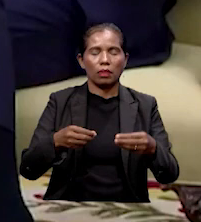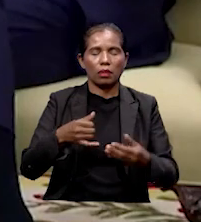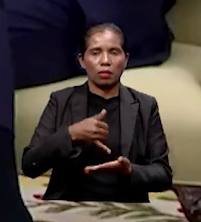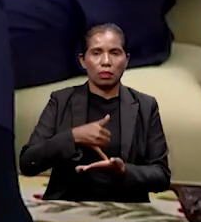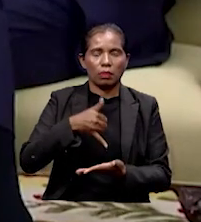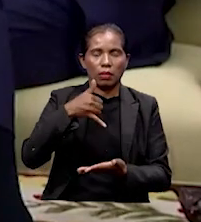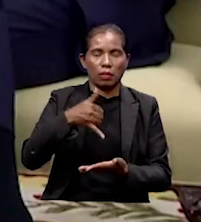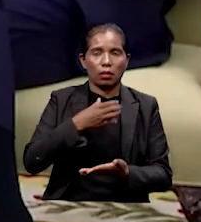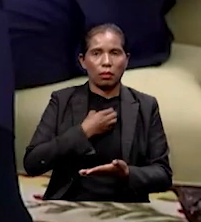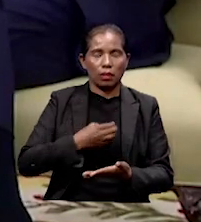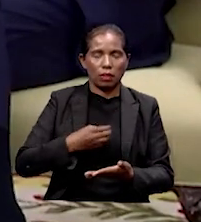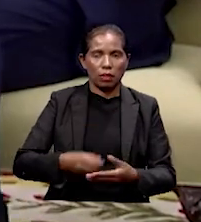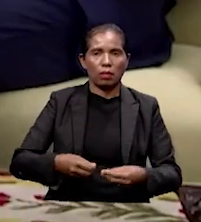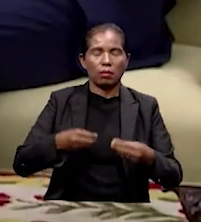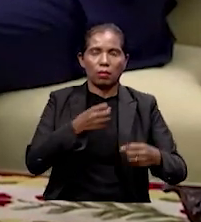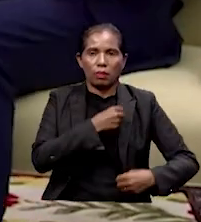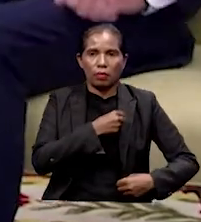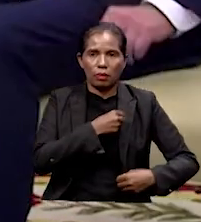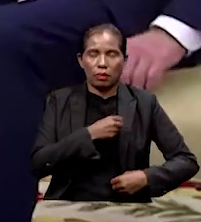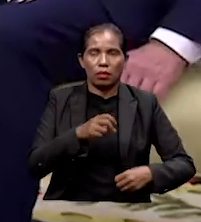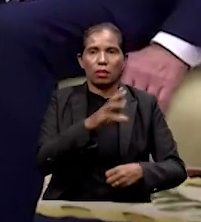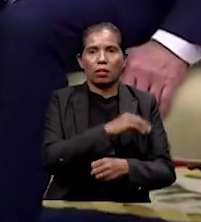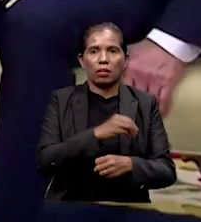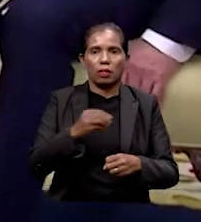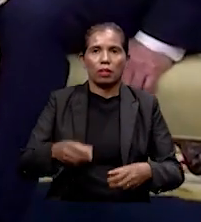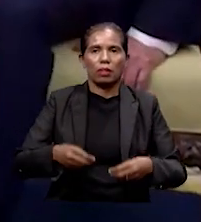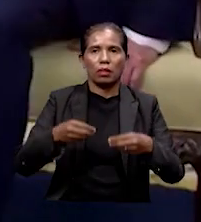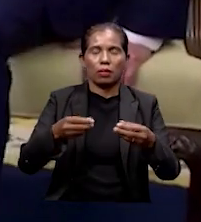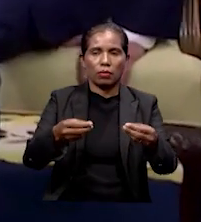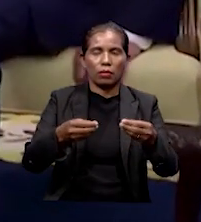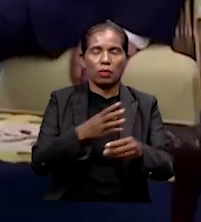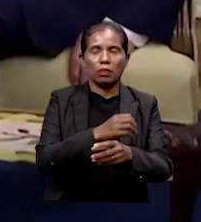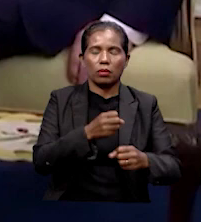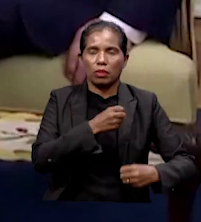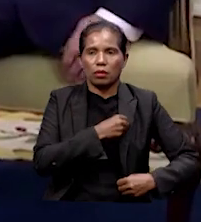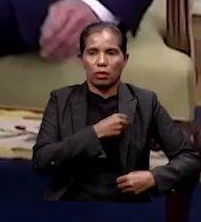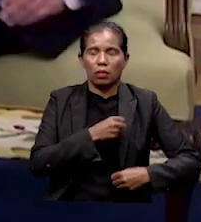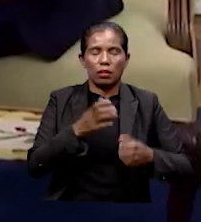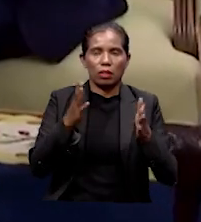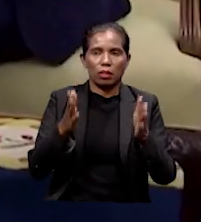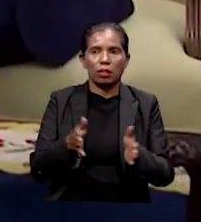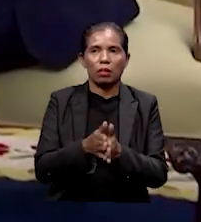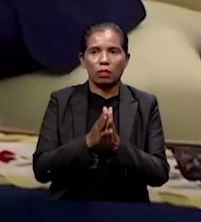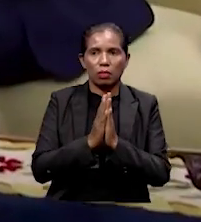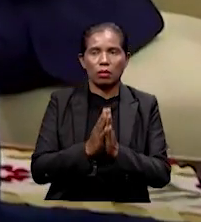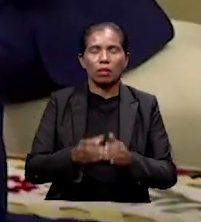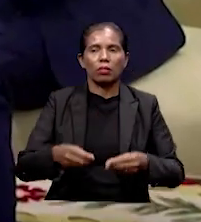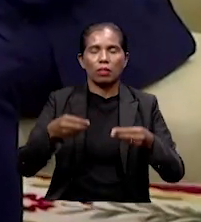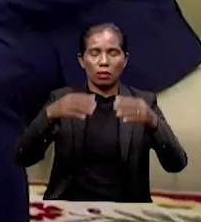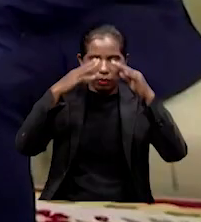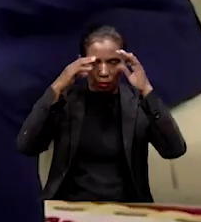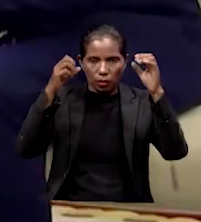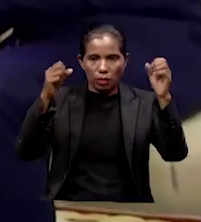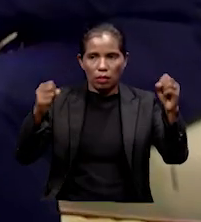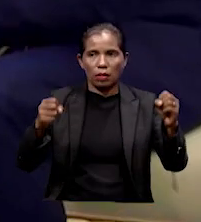husi oficial exército Ucrânia ida. No medalha refere entrega husi soldado ida, nebe husu Zelensky atu foba presidente